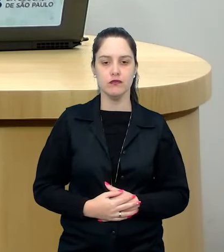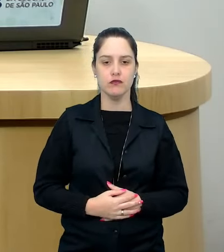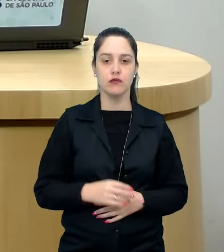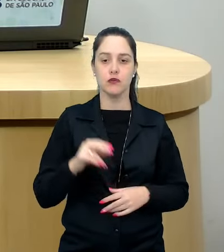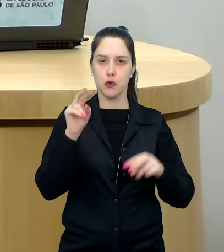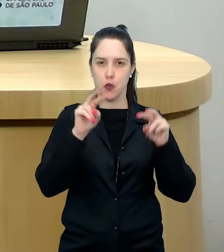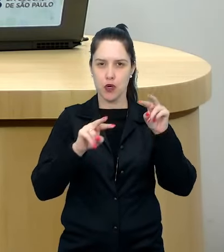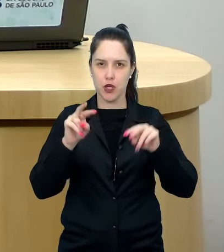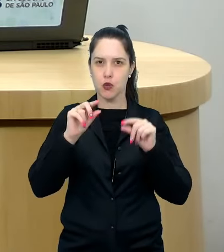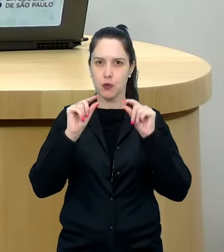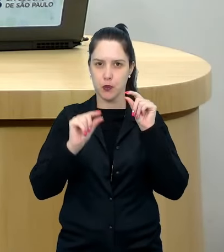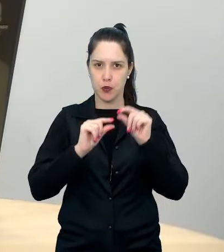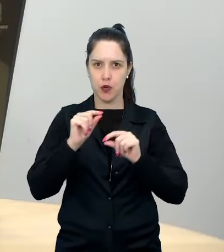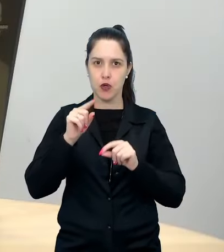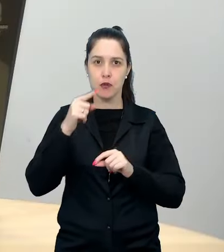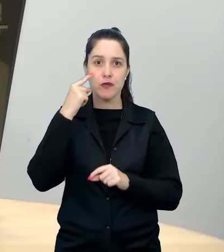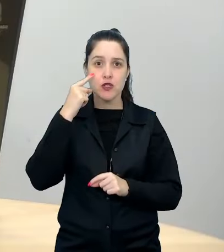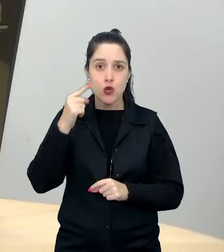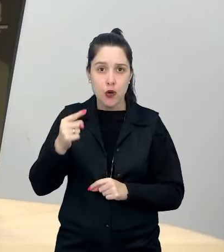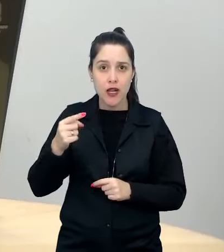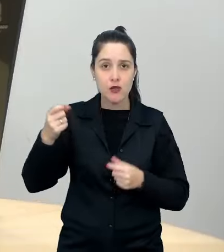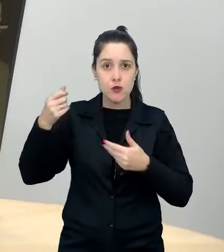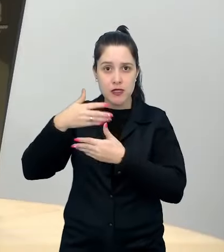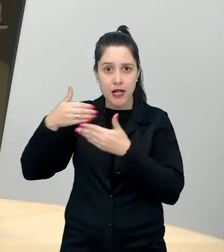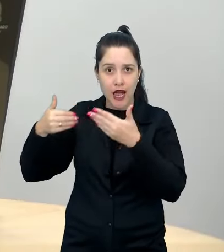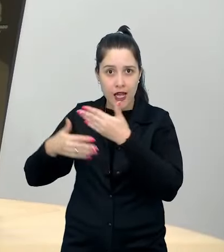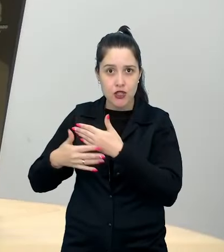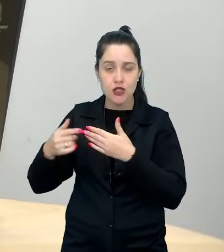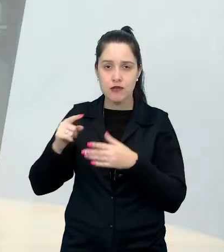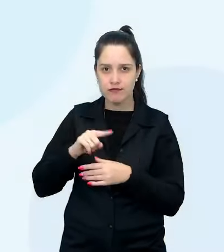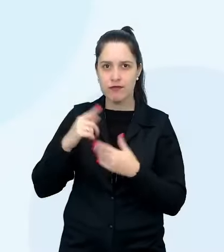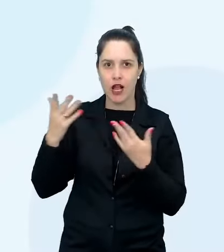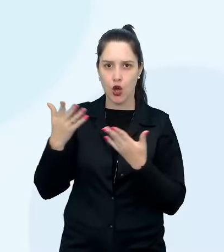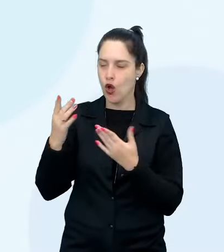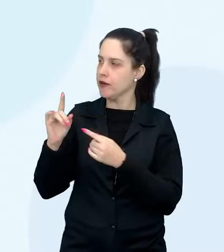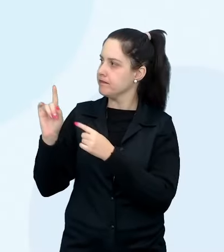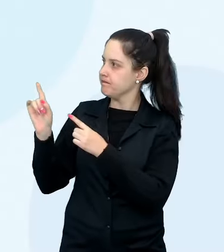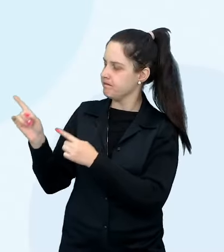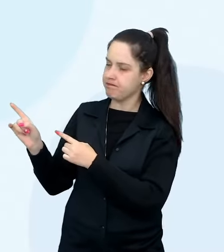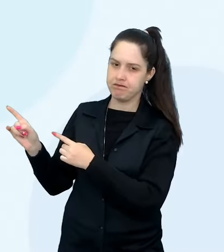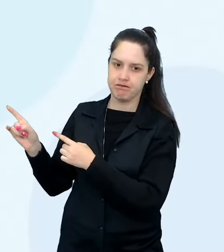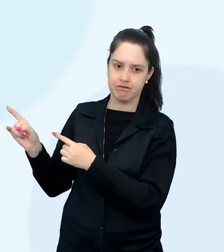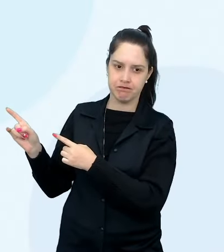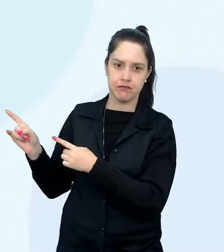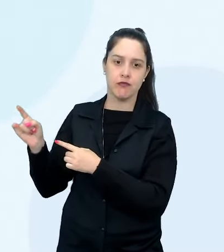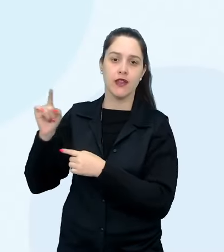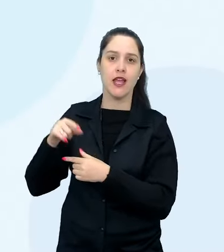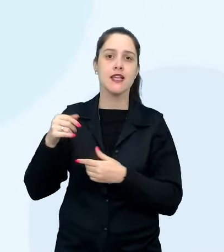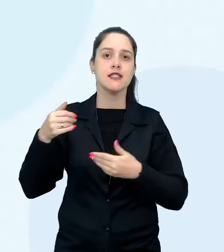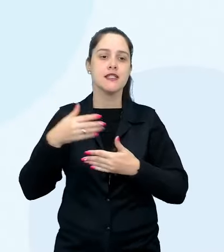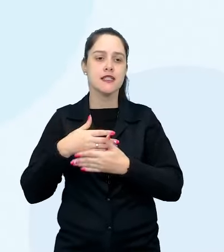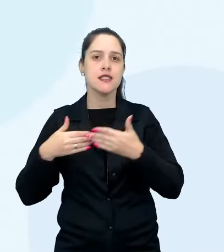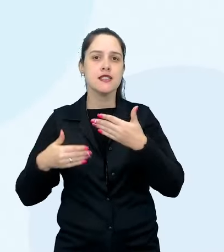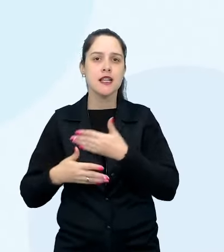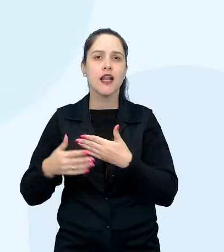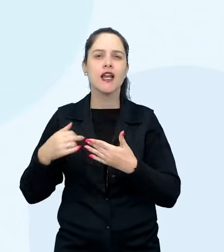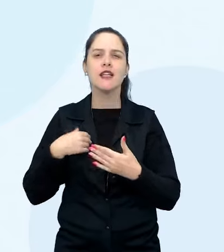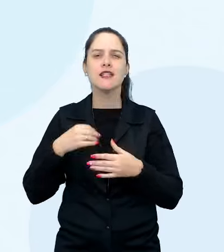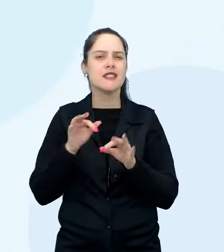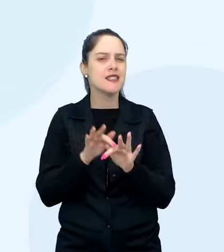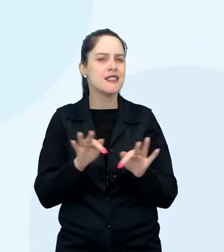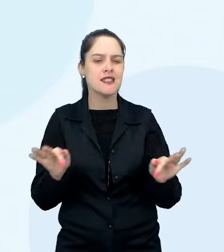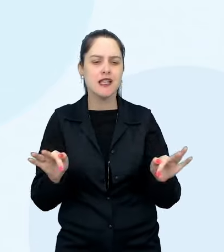Olhando um pouquinho, eu vou pedir para vocês olharem o slide que eu vou colocar na tela agora. E esse slide, ele faz aí uma